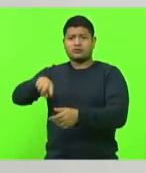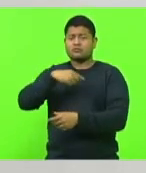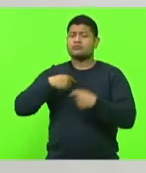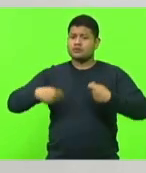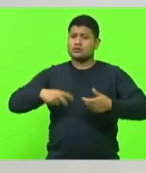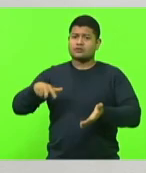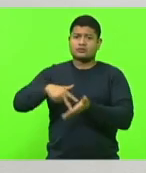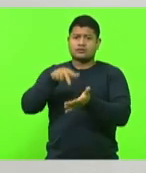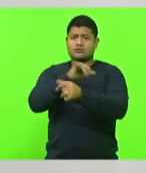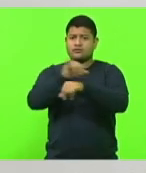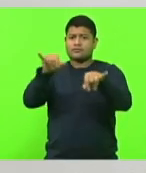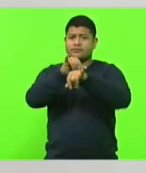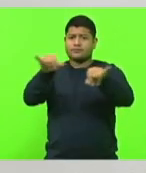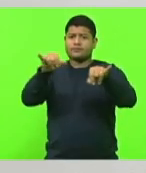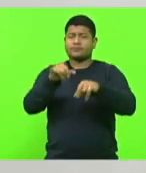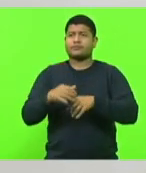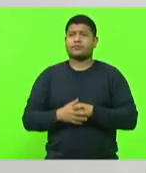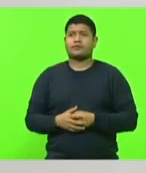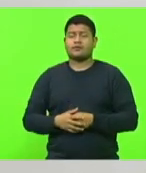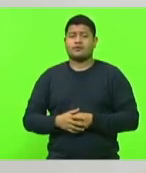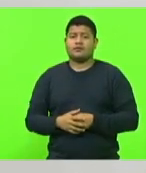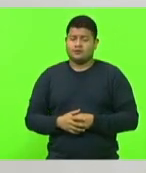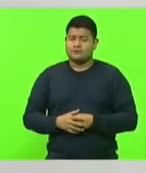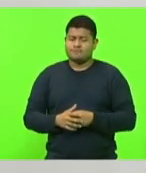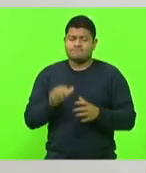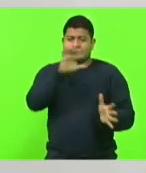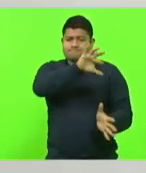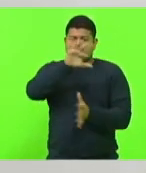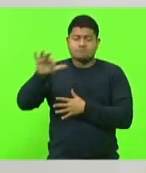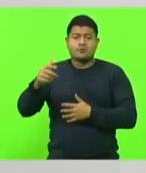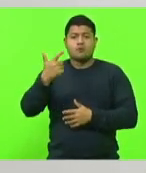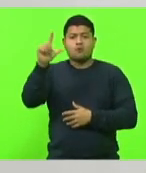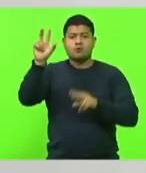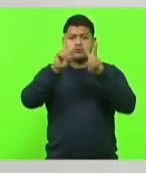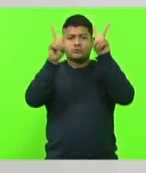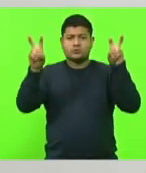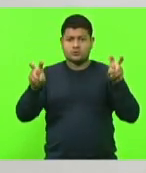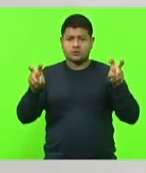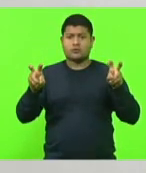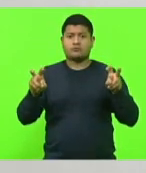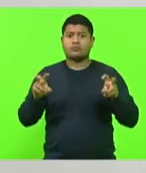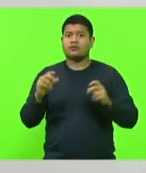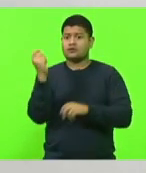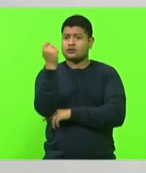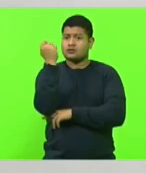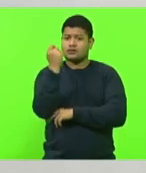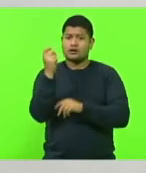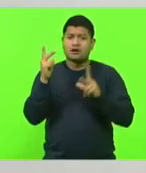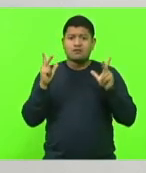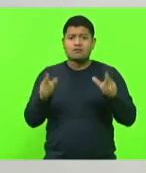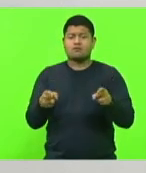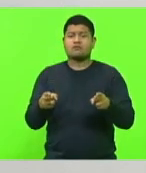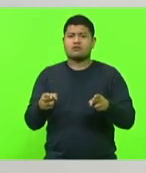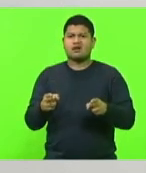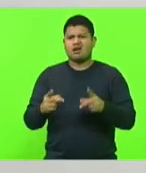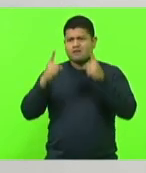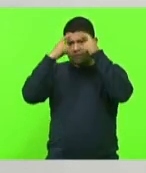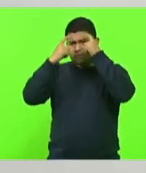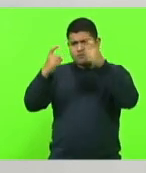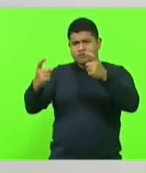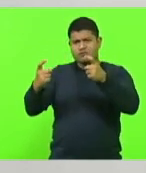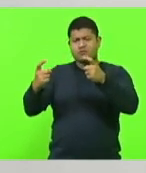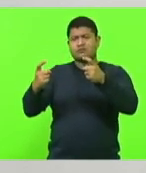informação. O outro assunto que eu trago aqui é tão grave como esse. Não é de violência e nem